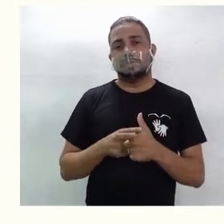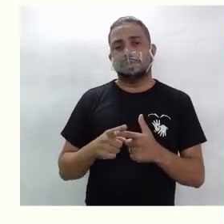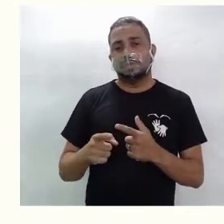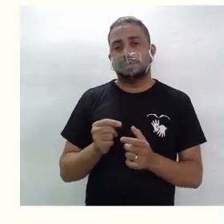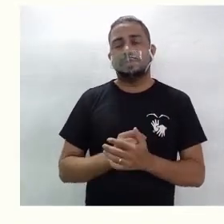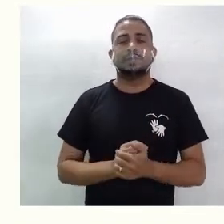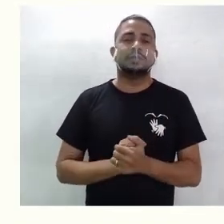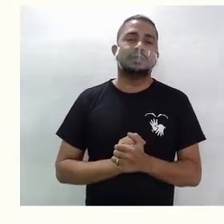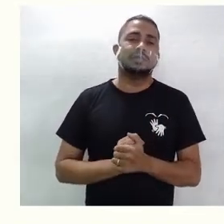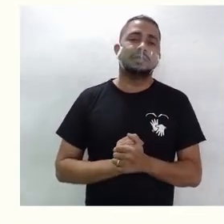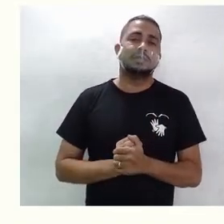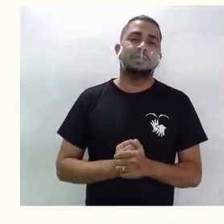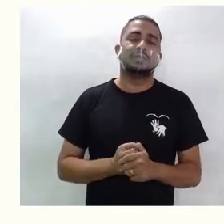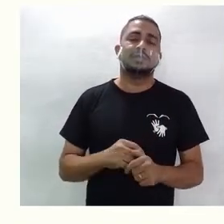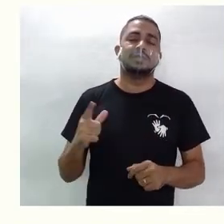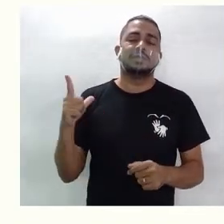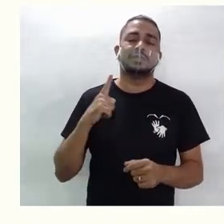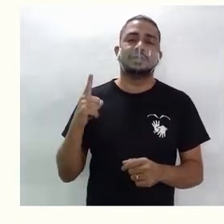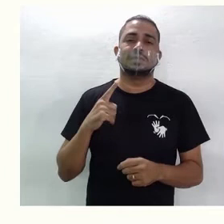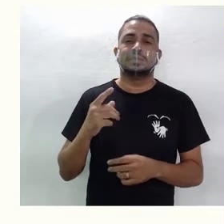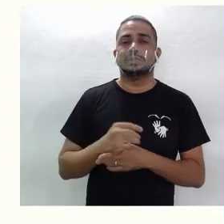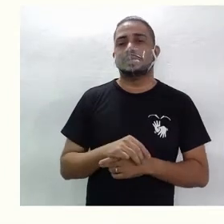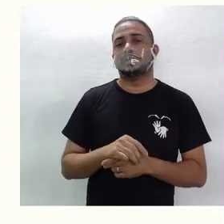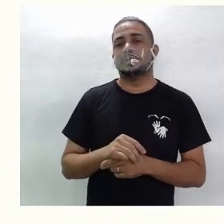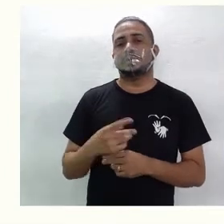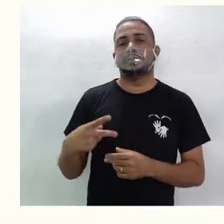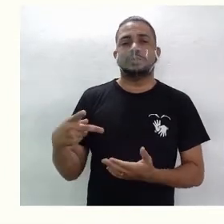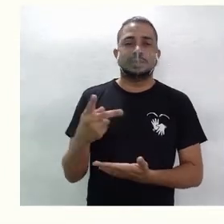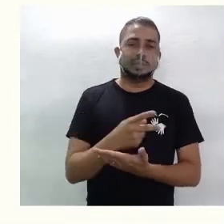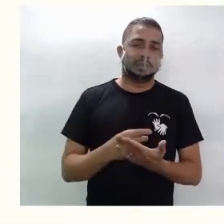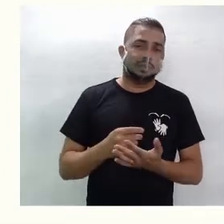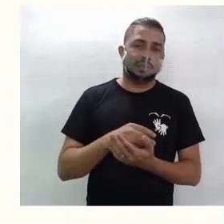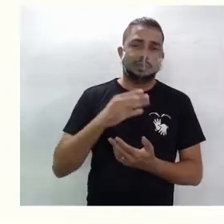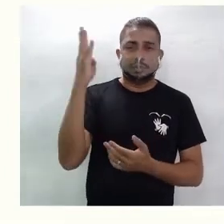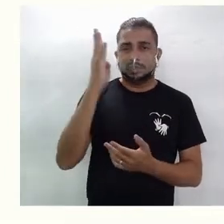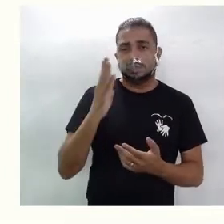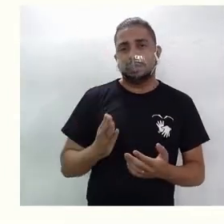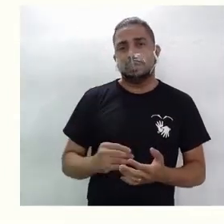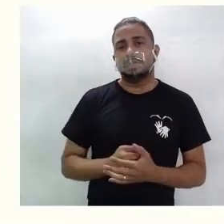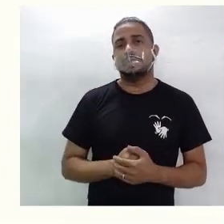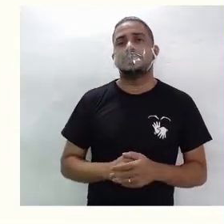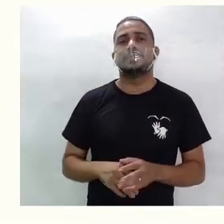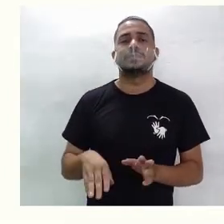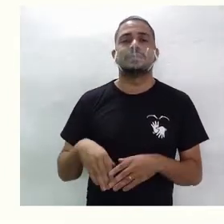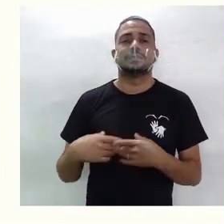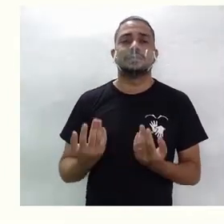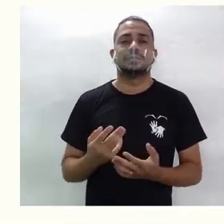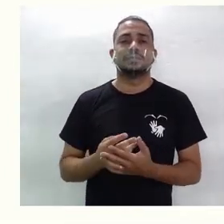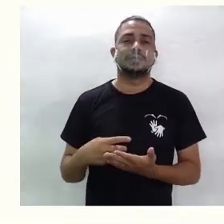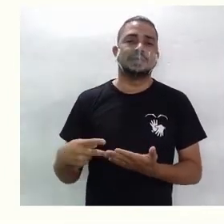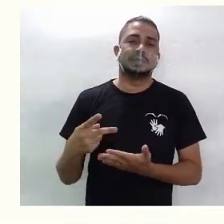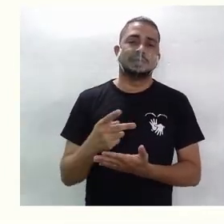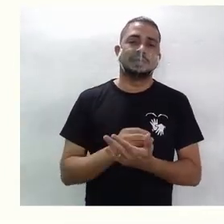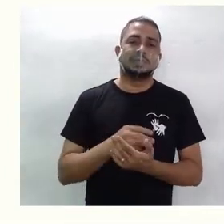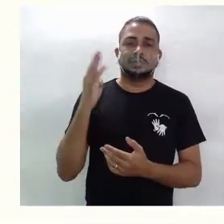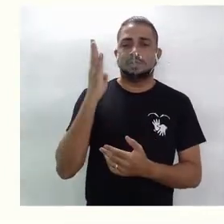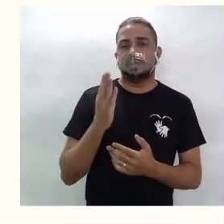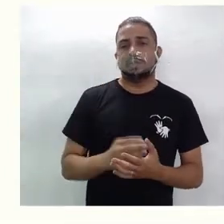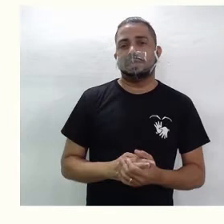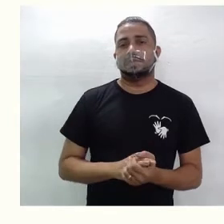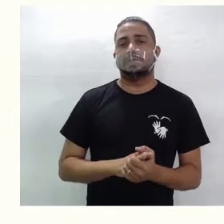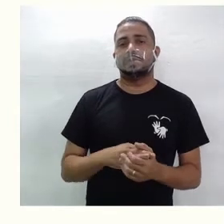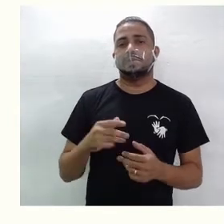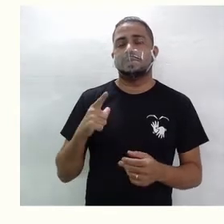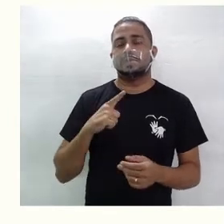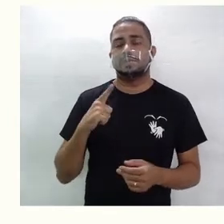gente regionaliza, né, o mapa brasileiro. Por exemplo, tá? Então, no mapa do Brasil, nós observamos a região